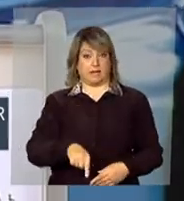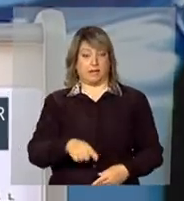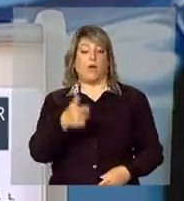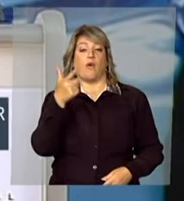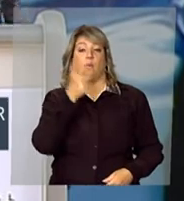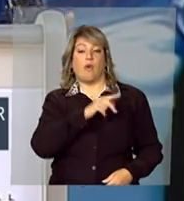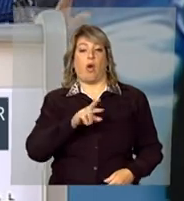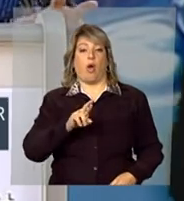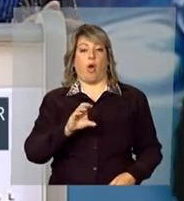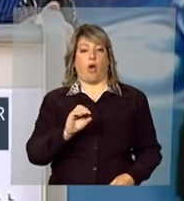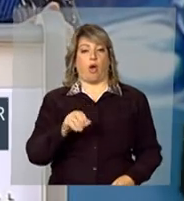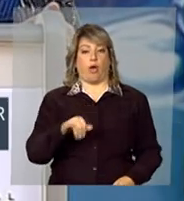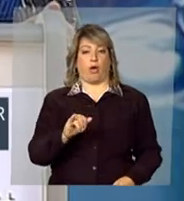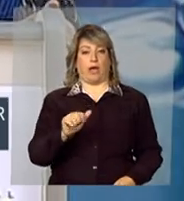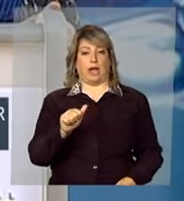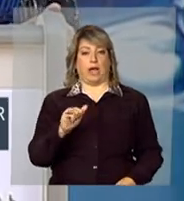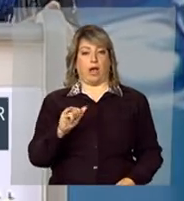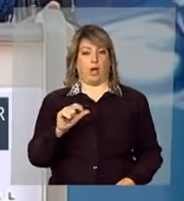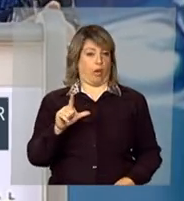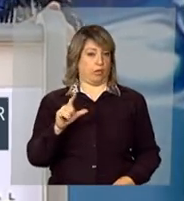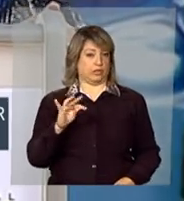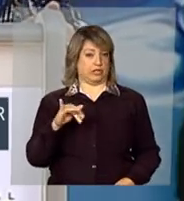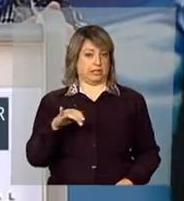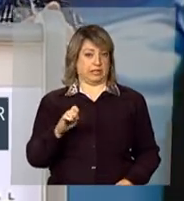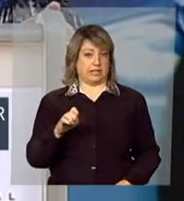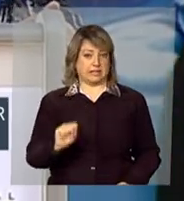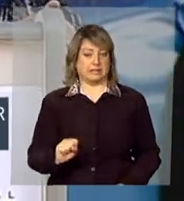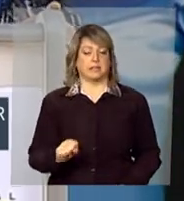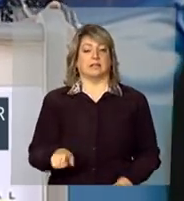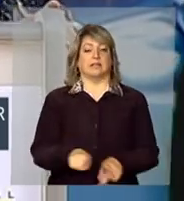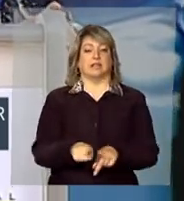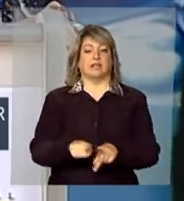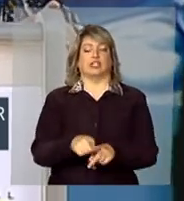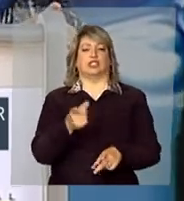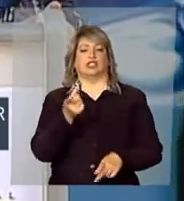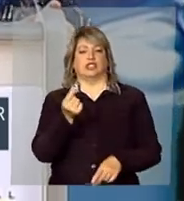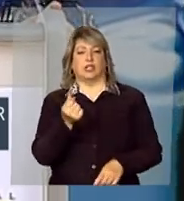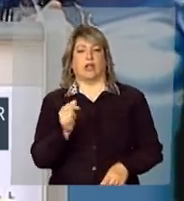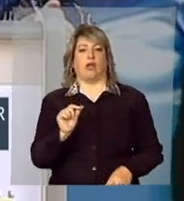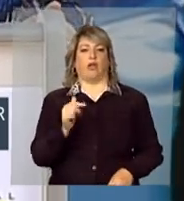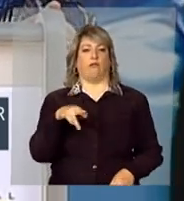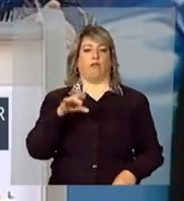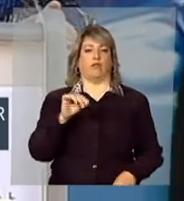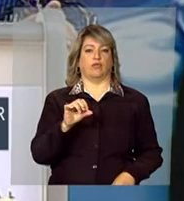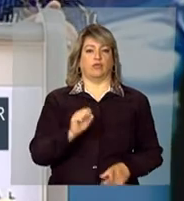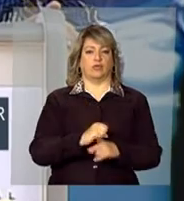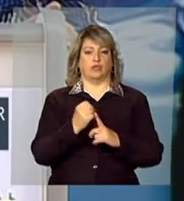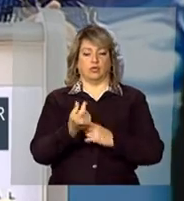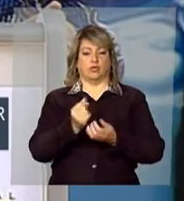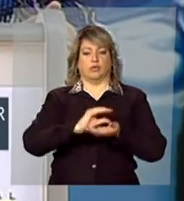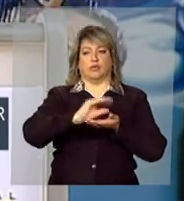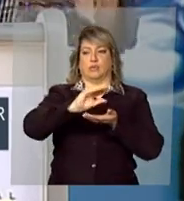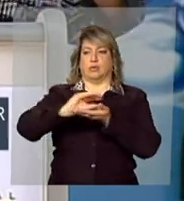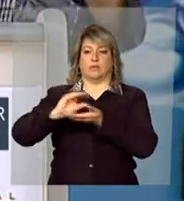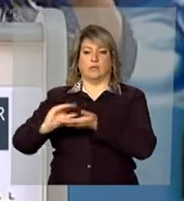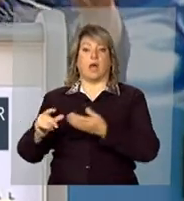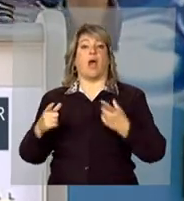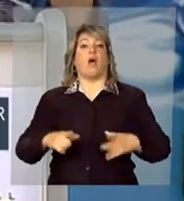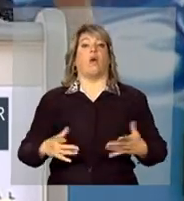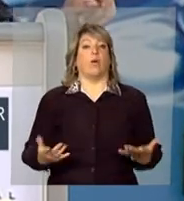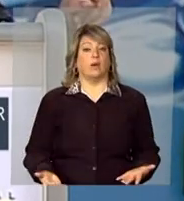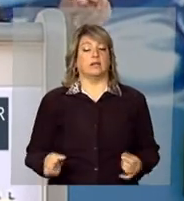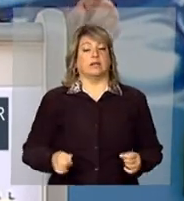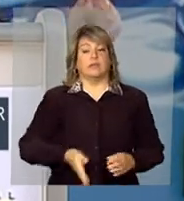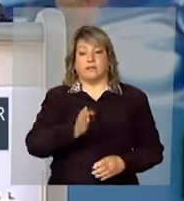royalties. E ela produz dinheiro, fundo social. Para onde tem de ir esse dinheiro? Tem de ir